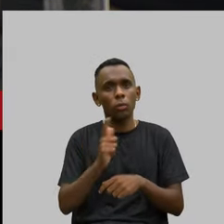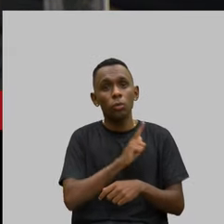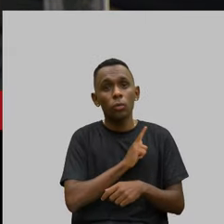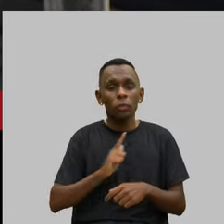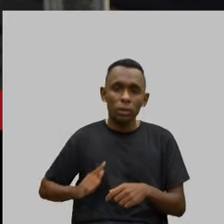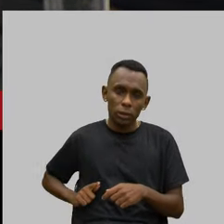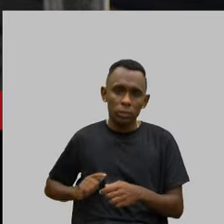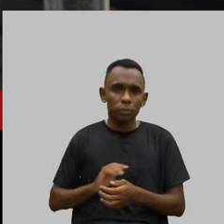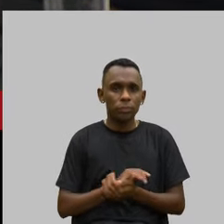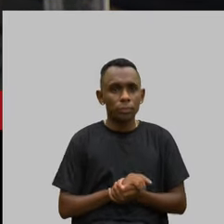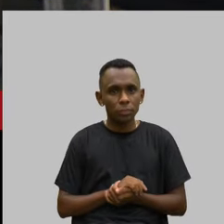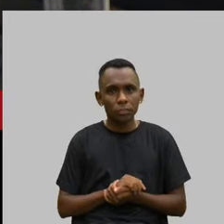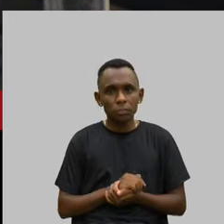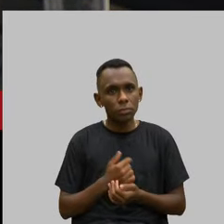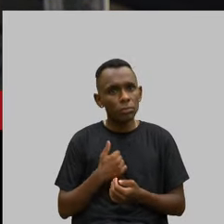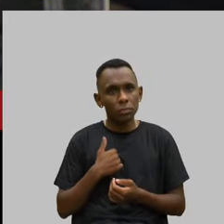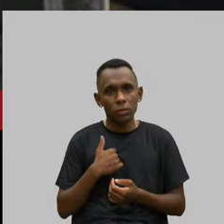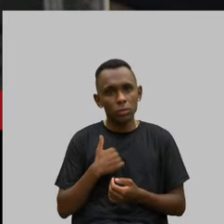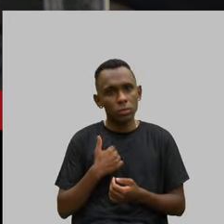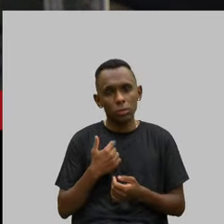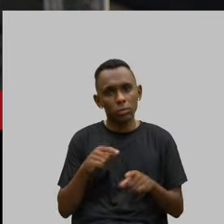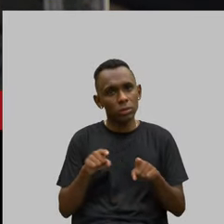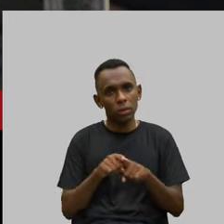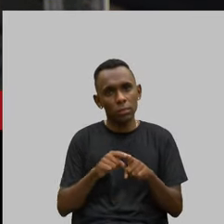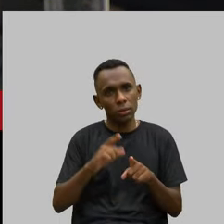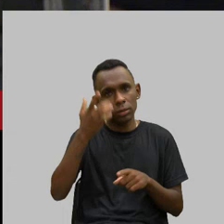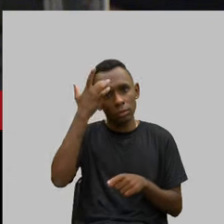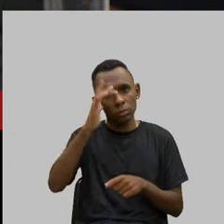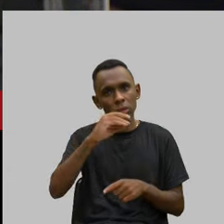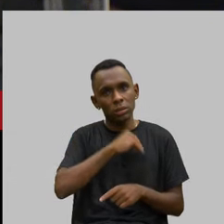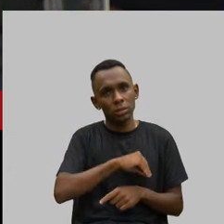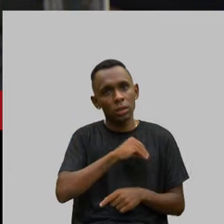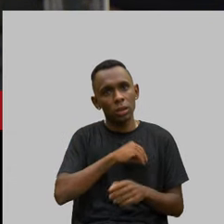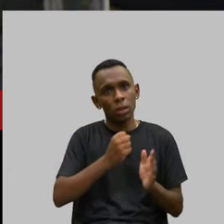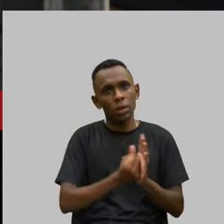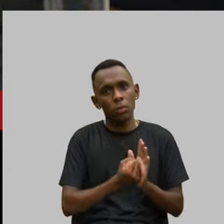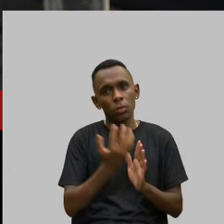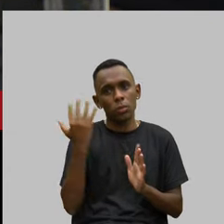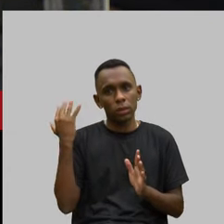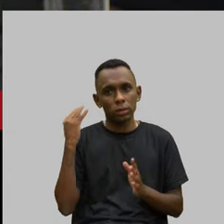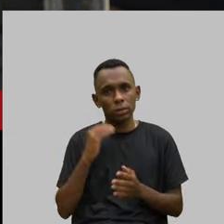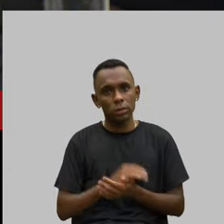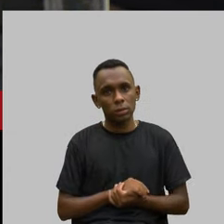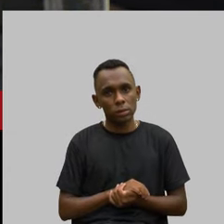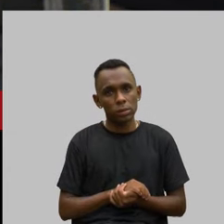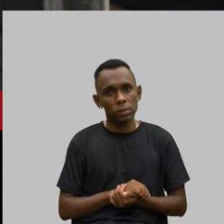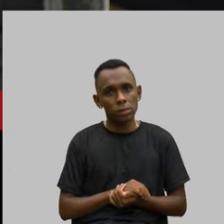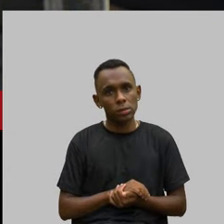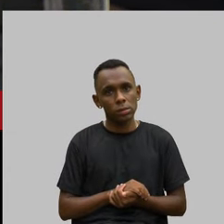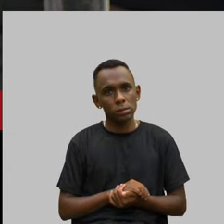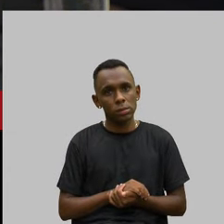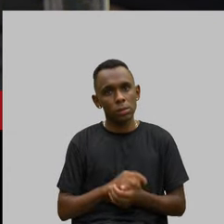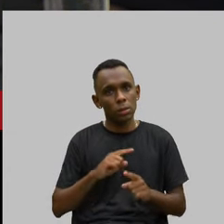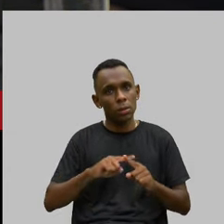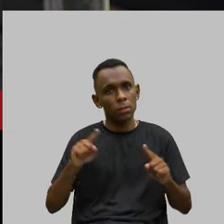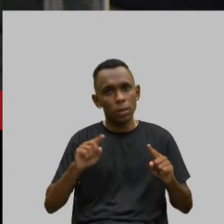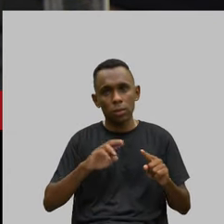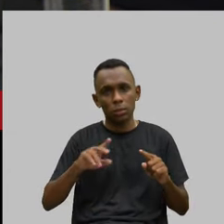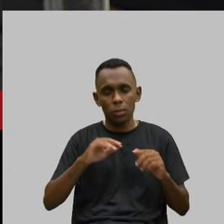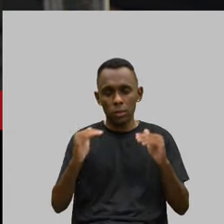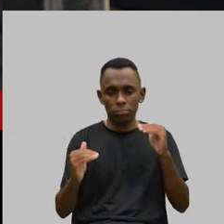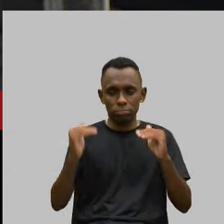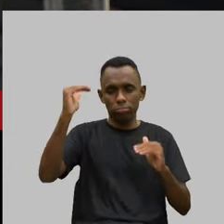governador Eu também não sabia dizer exatamente Tá mas não é do nível do Bill Gates